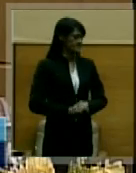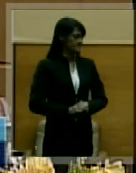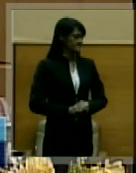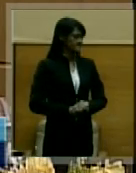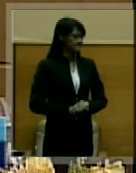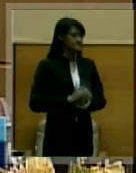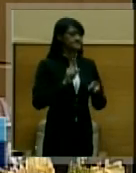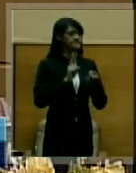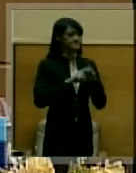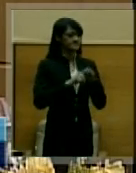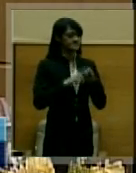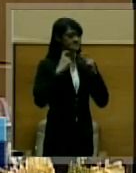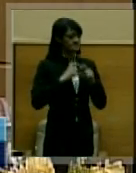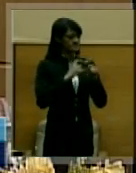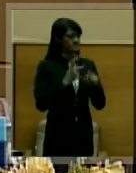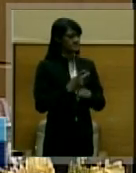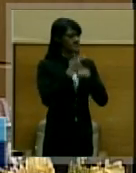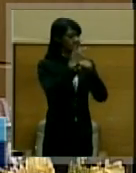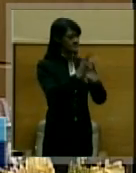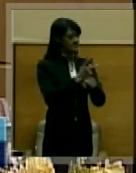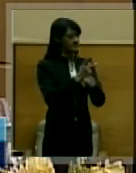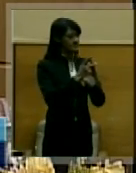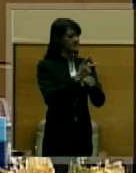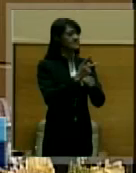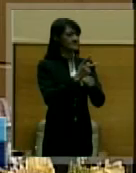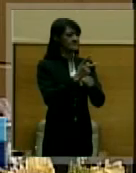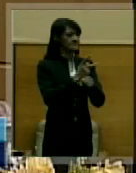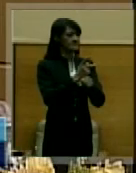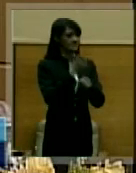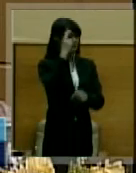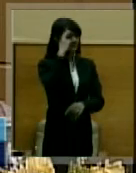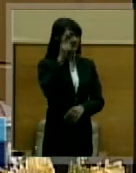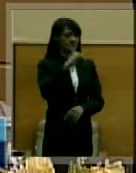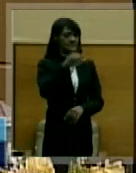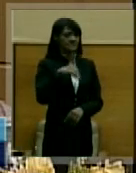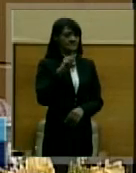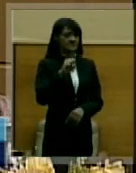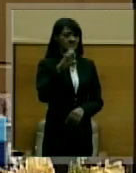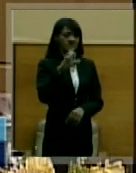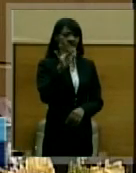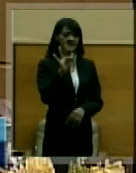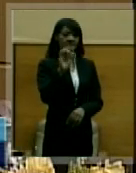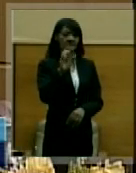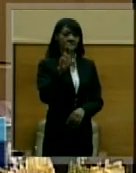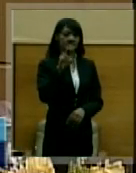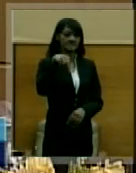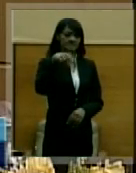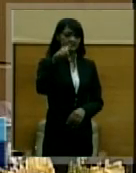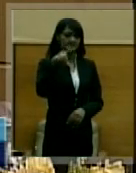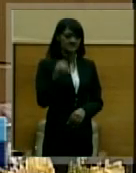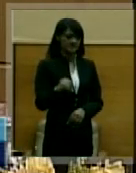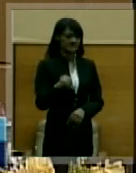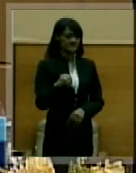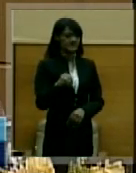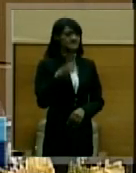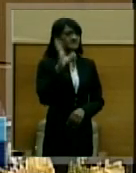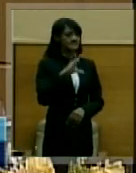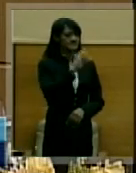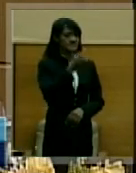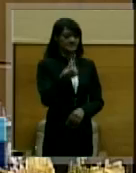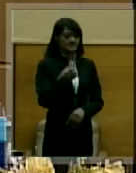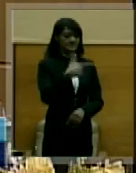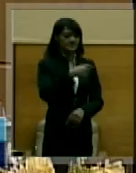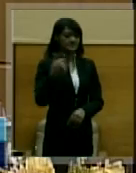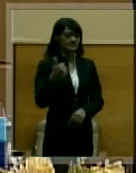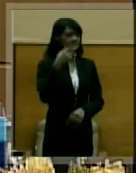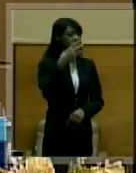Concessão da Medalha do Mérito de Superação Flávio Primo ao senhor José Fernando dos Santos, nos termos do dispositivo da resolução